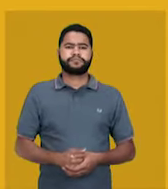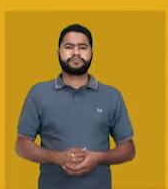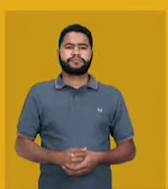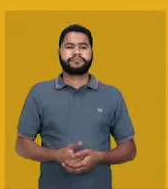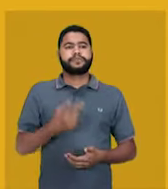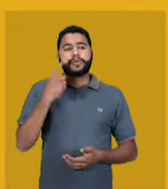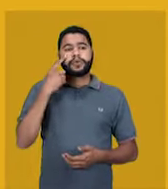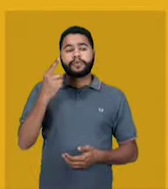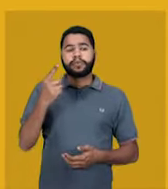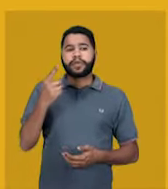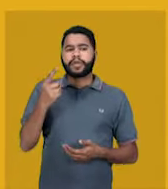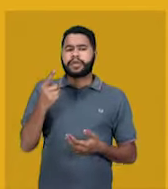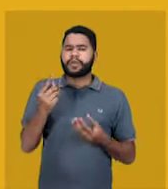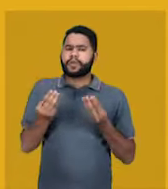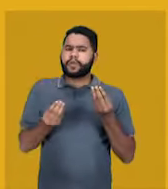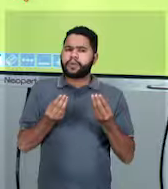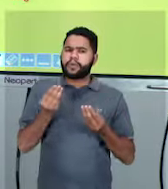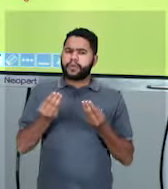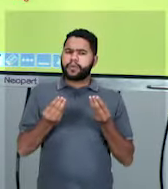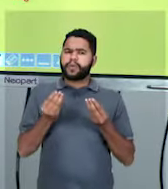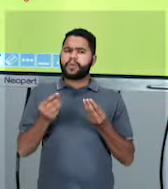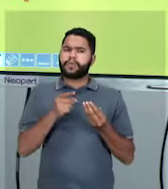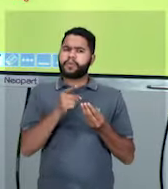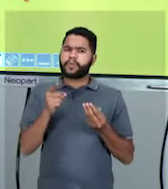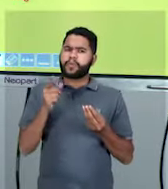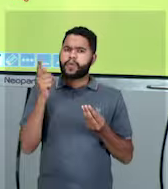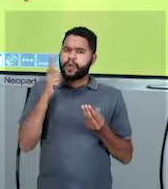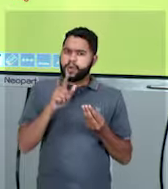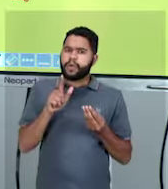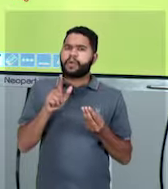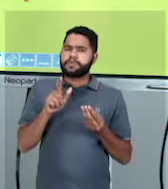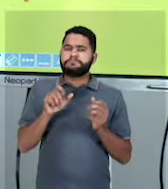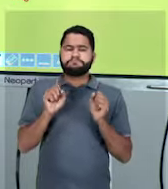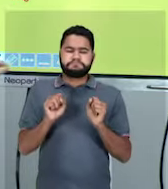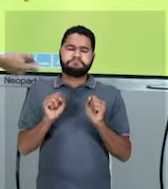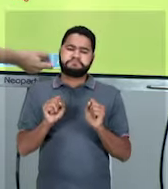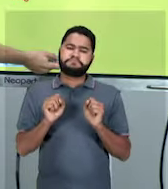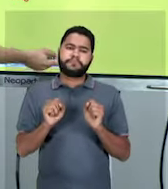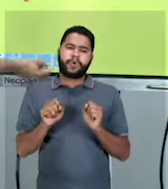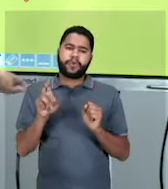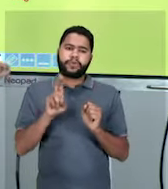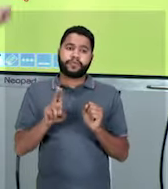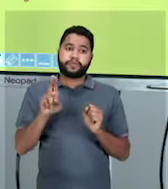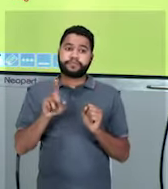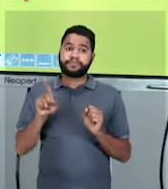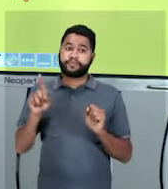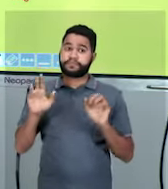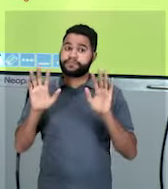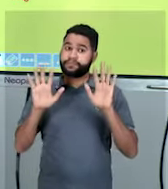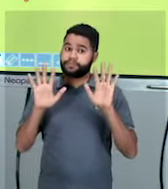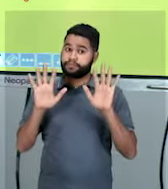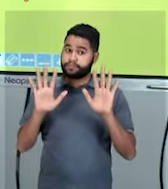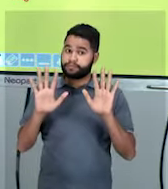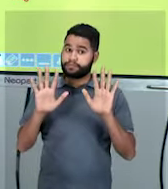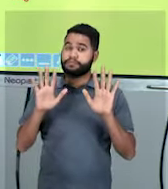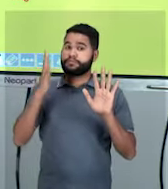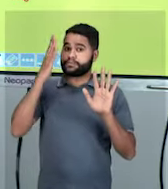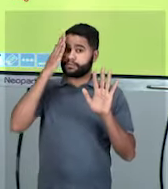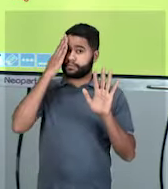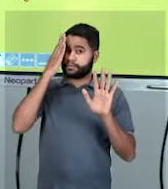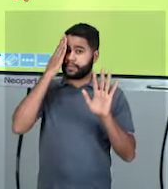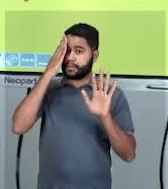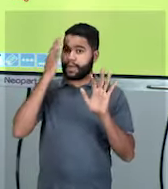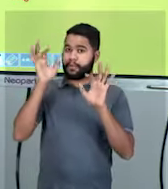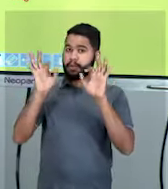Veja a forma que você consiga fazer mais fácil e pode fazer utilizando ela, desde que você saiba fazer